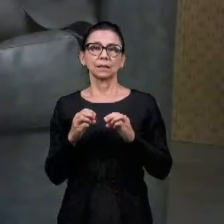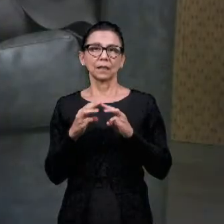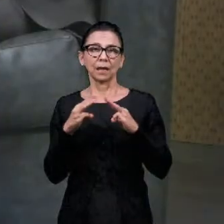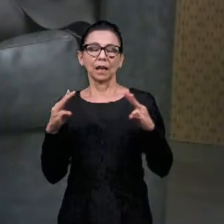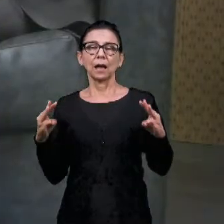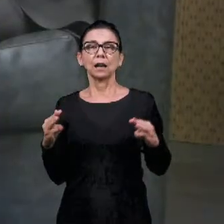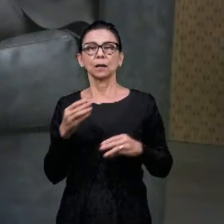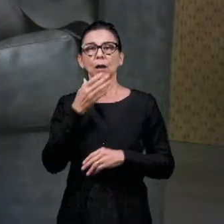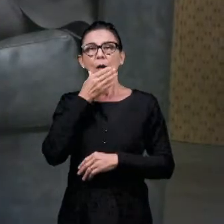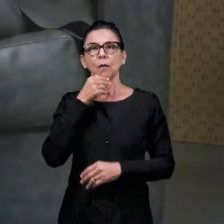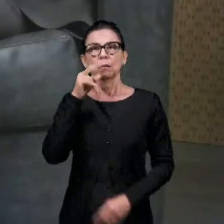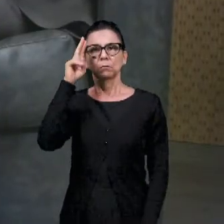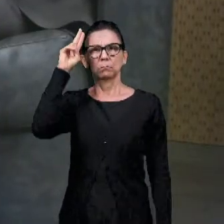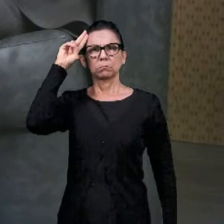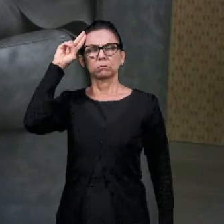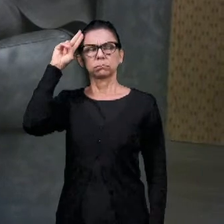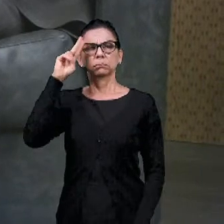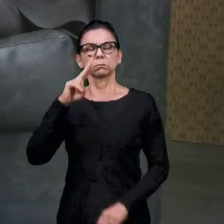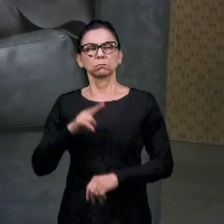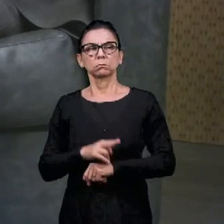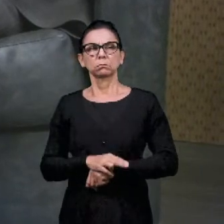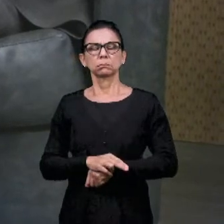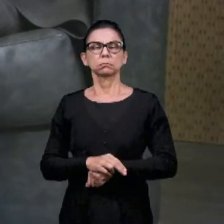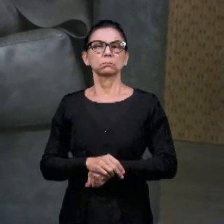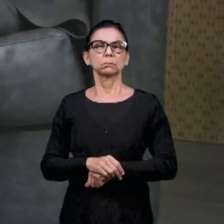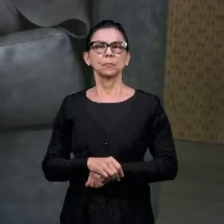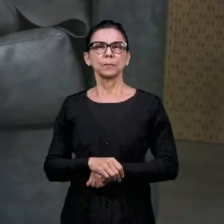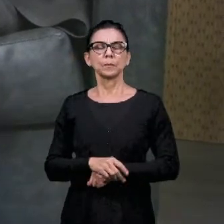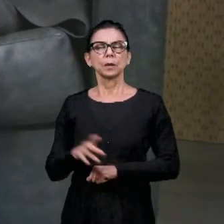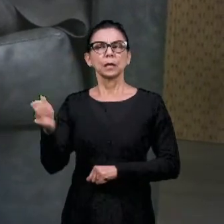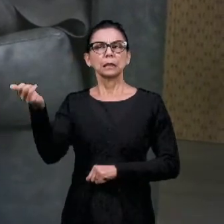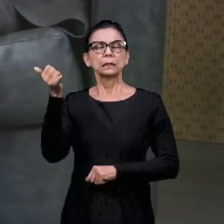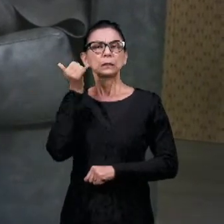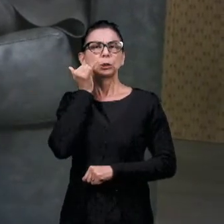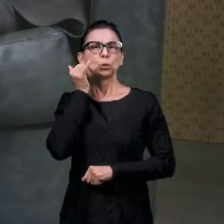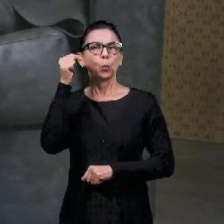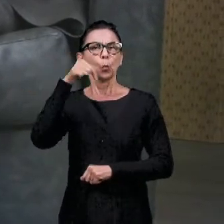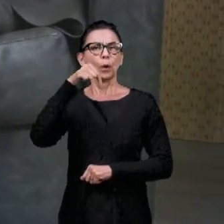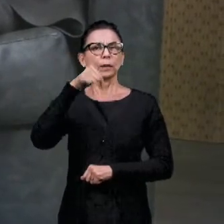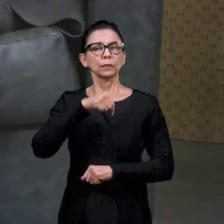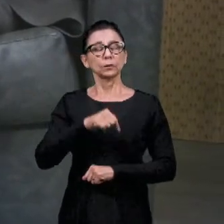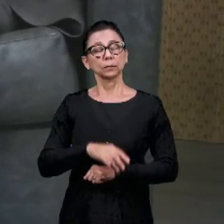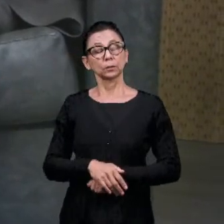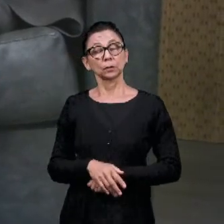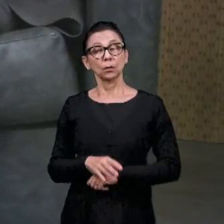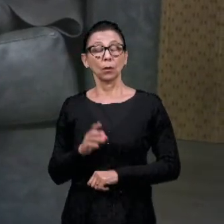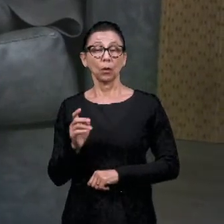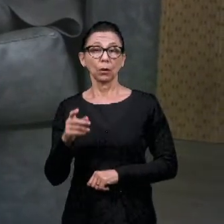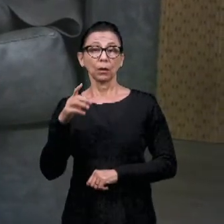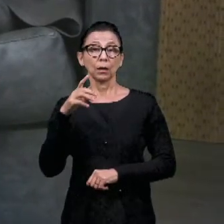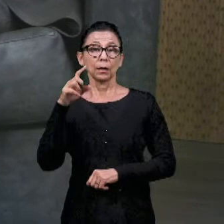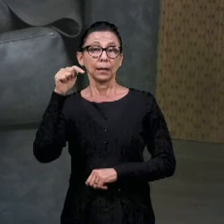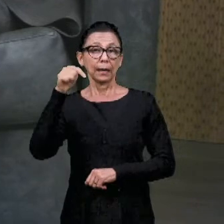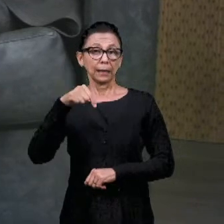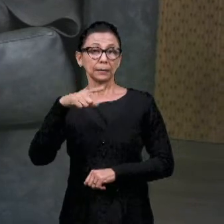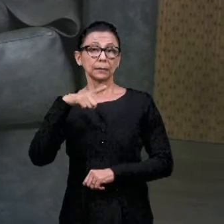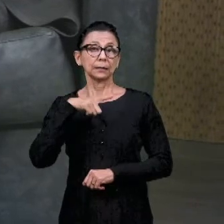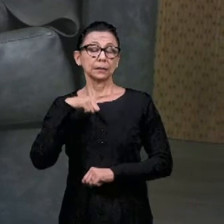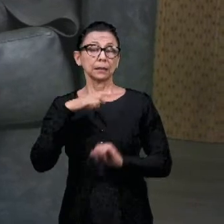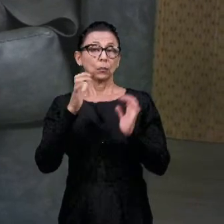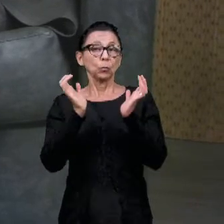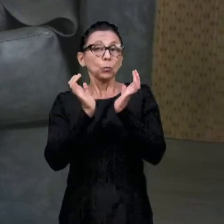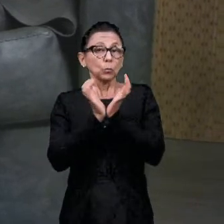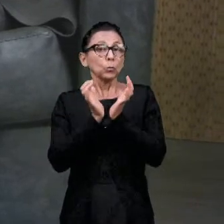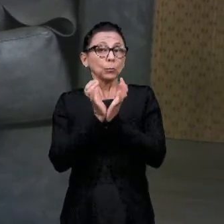entrada, ele ligou para nós aqui e disse: pastor, tem um grupo aqui para ver a rádio. Era uma sexta-feira, véspera de